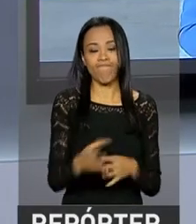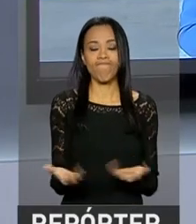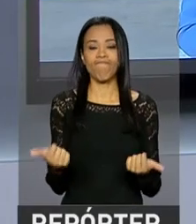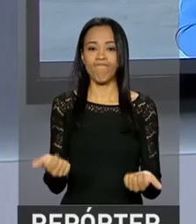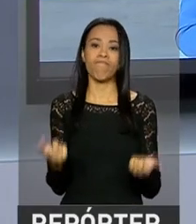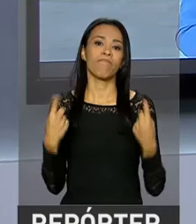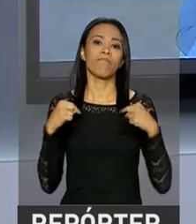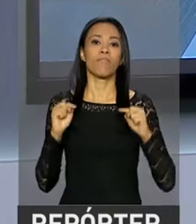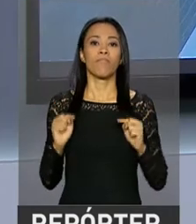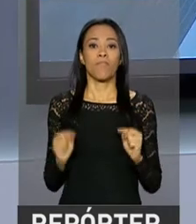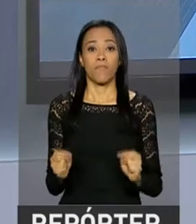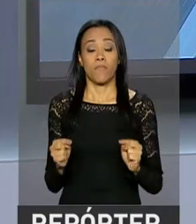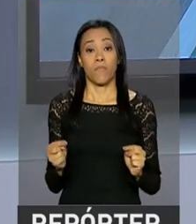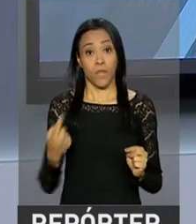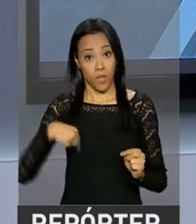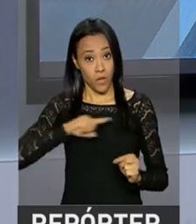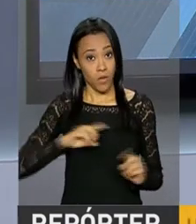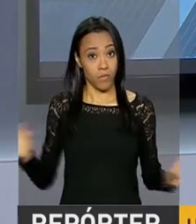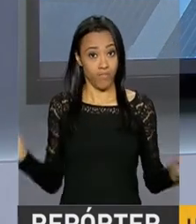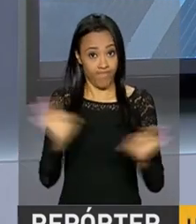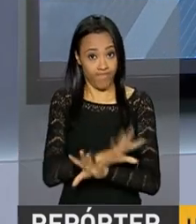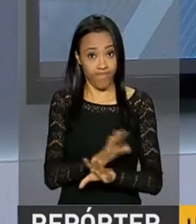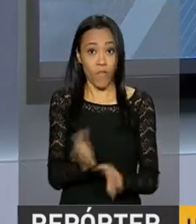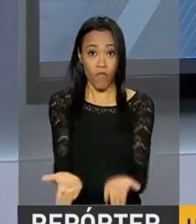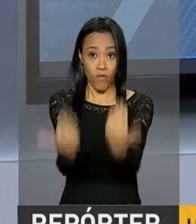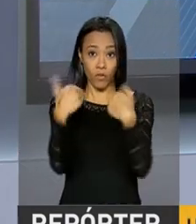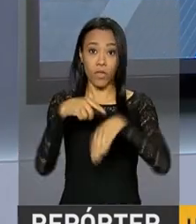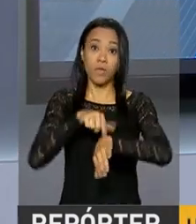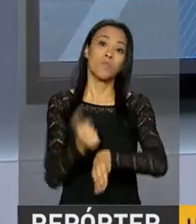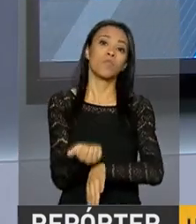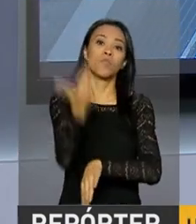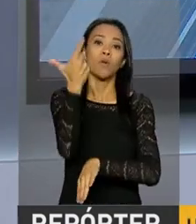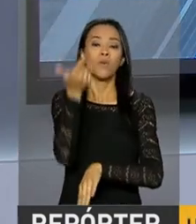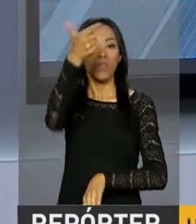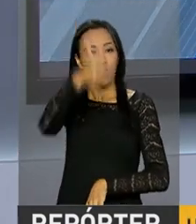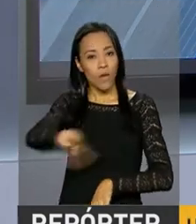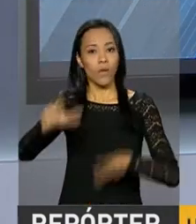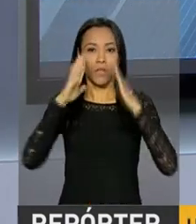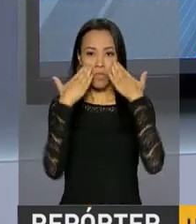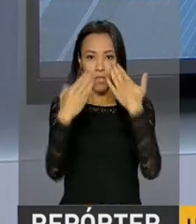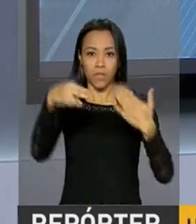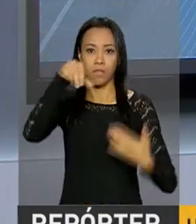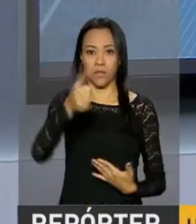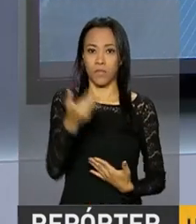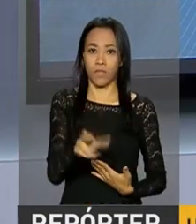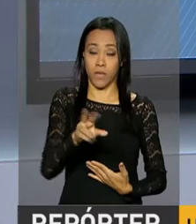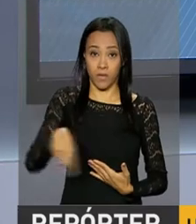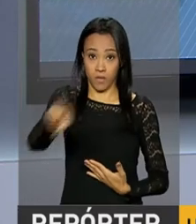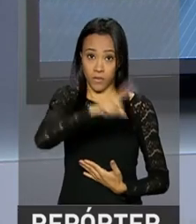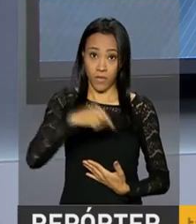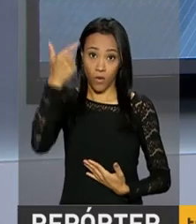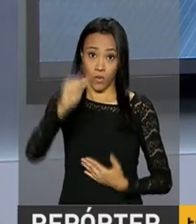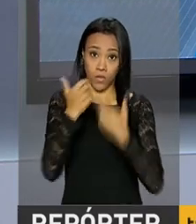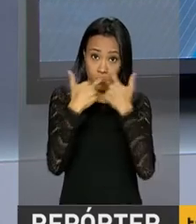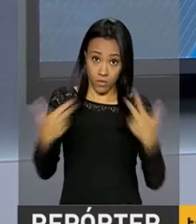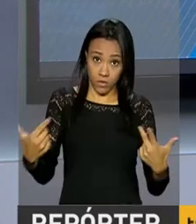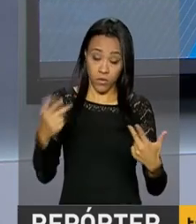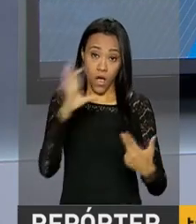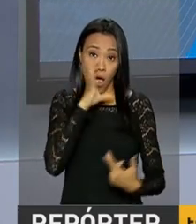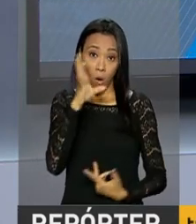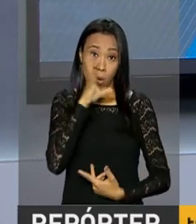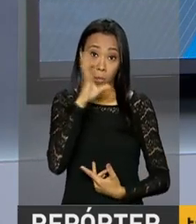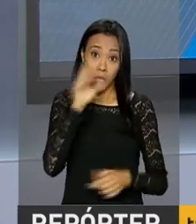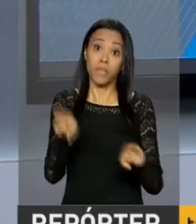palácio do planalto que nós estamos por aqui voltamos ao meio-dia na próxima edição do repórter nbr outras notícias você